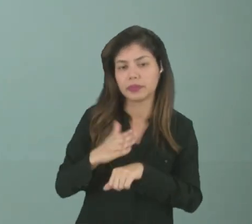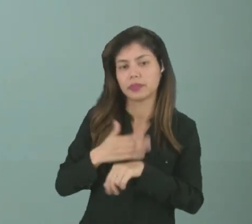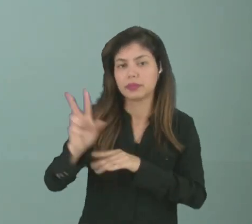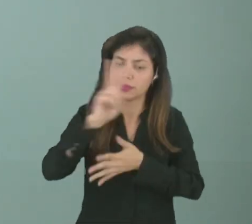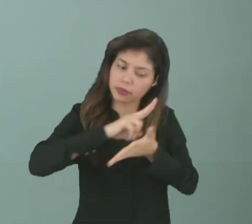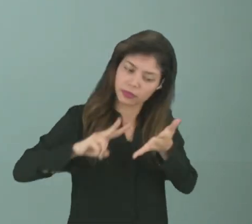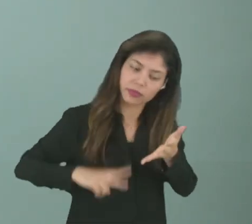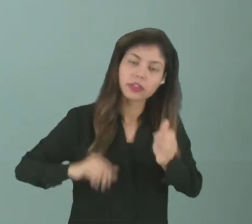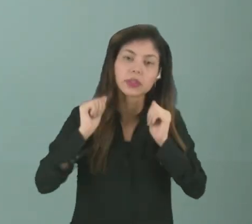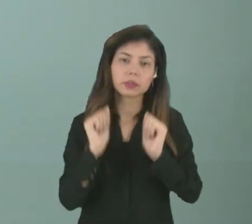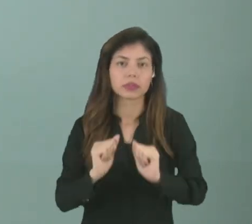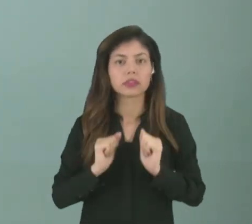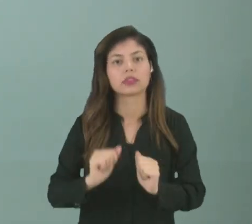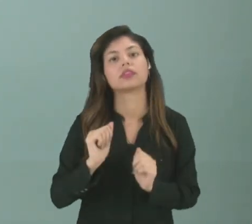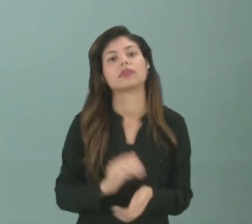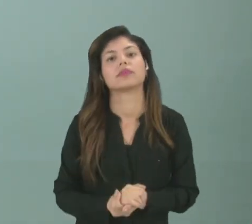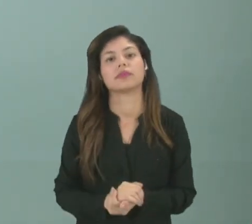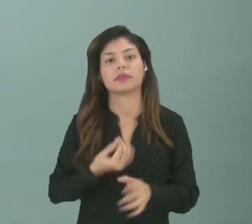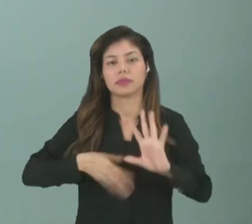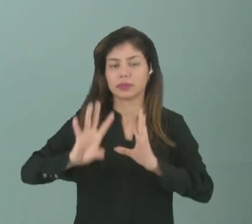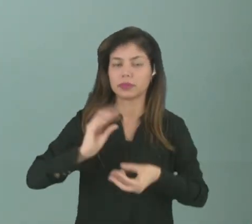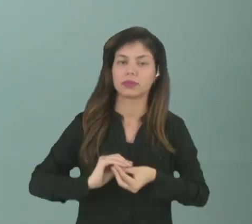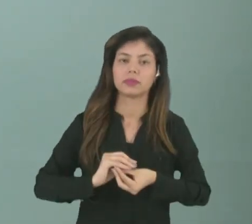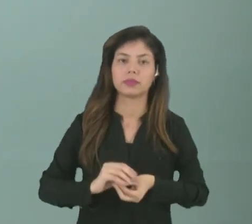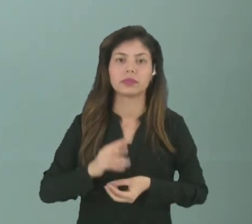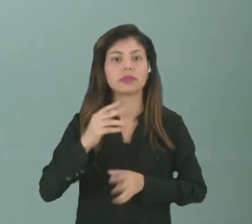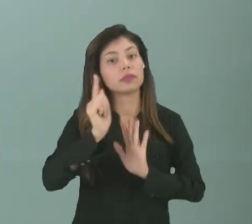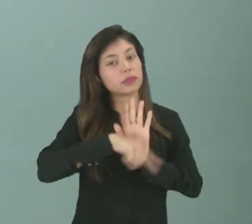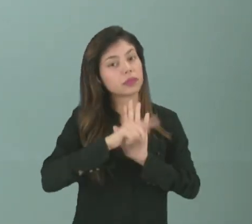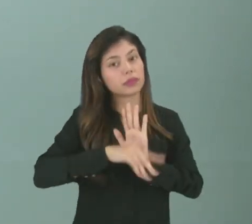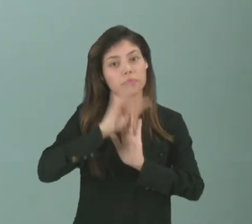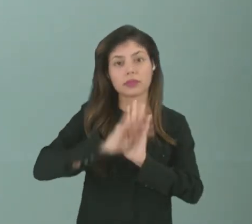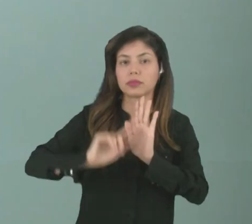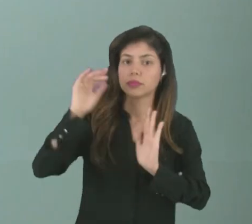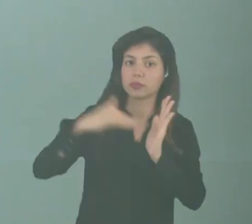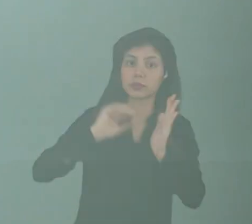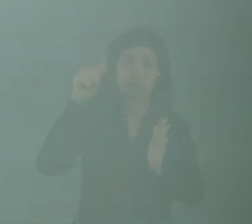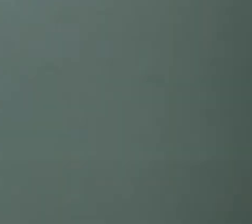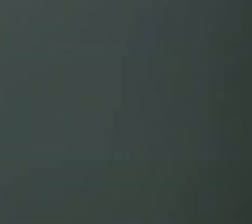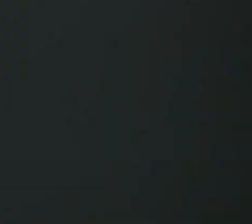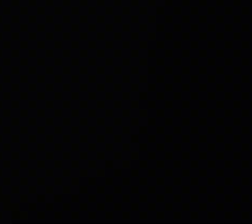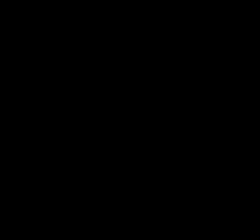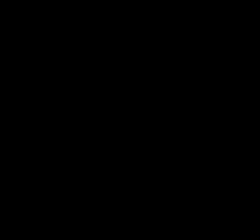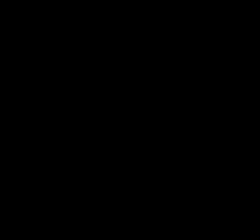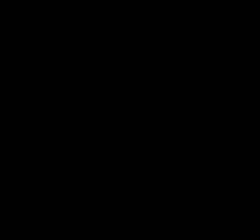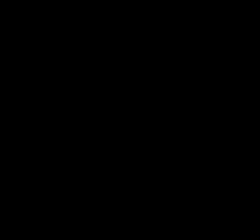a leitura e o poder de síntese através desse gênero textual. Até a próxima!